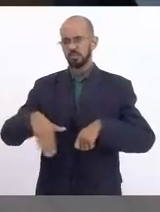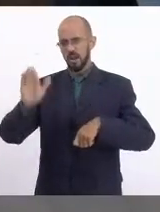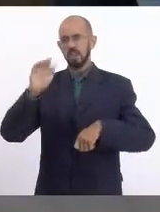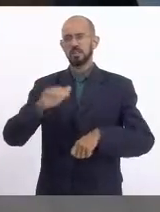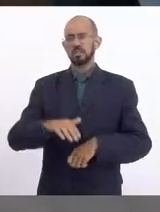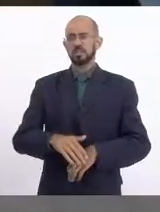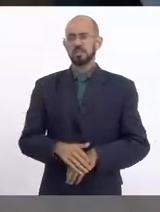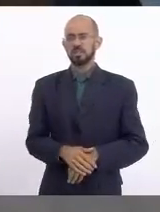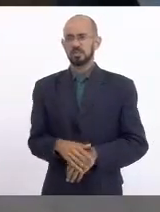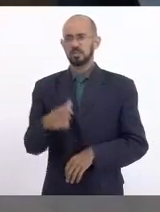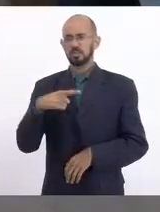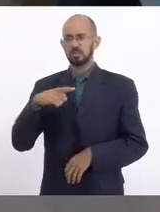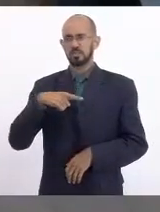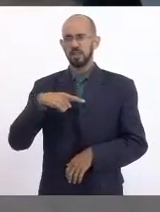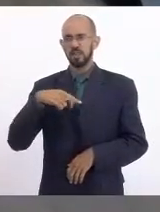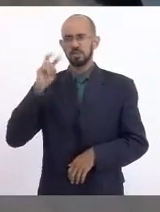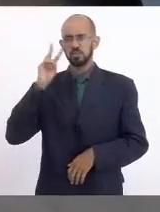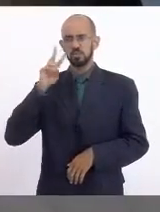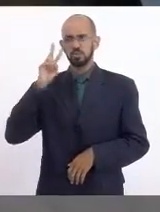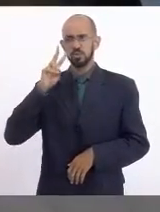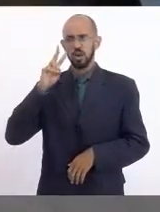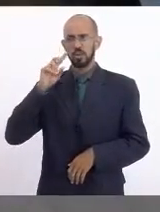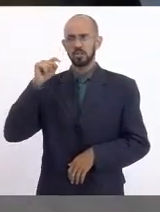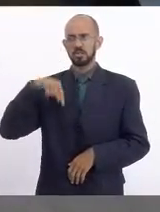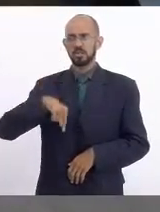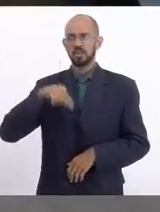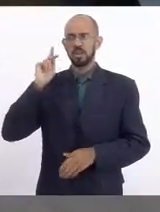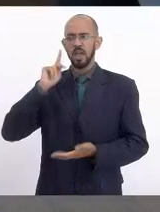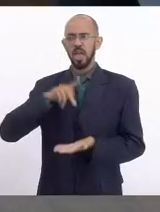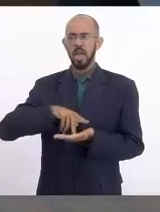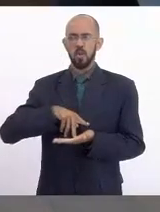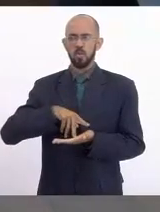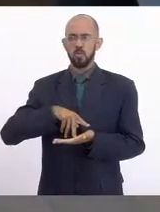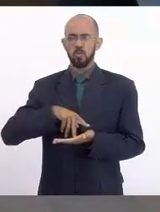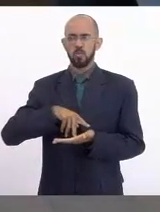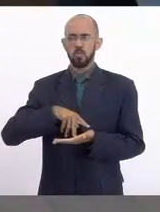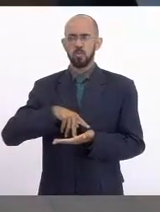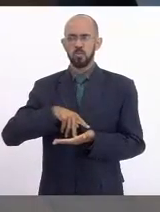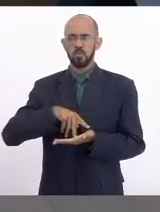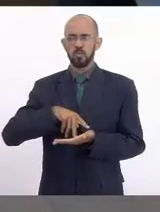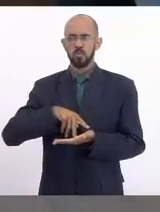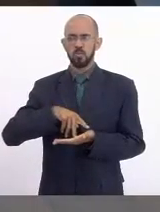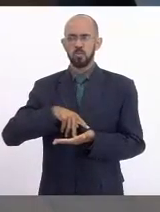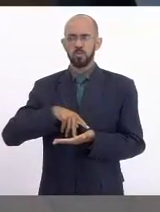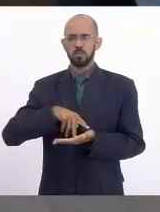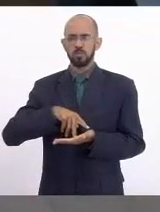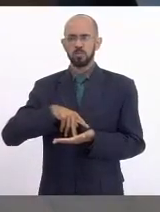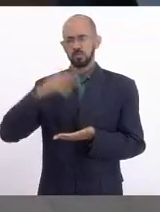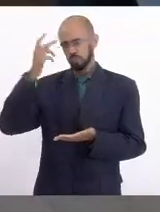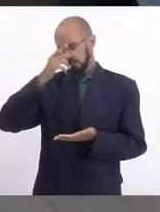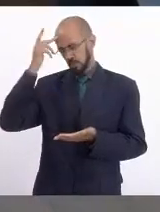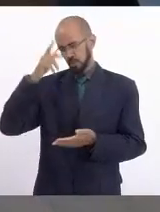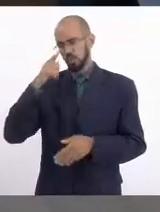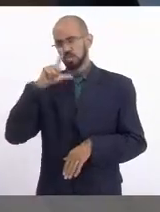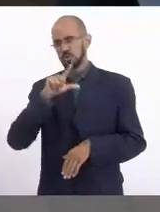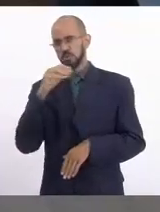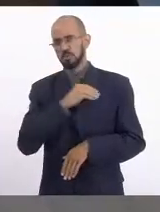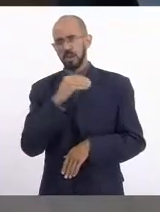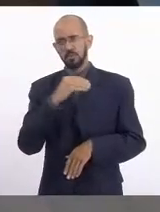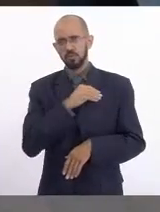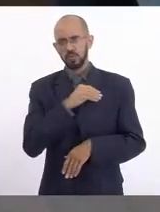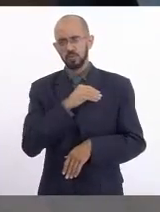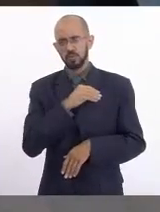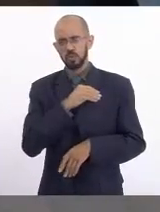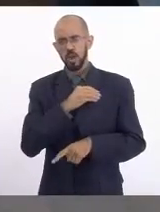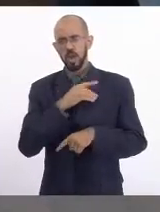tenho histórias aqui de reais que uma pessoa que conseguiu o benefício quando